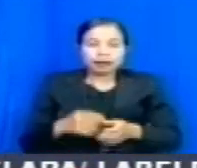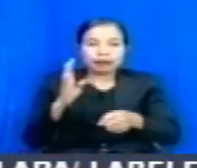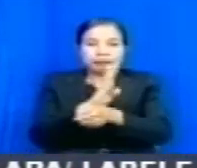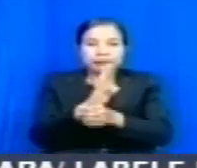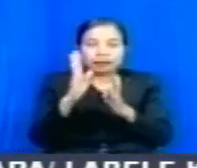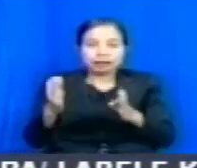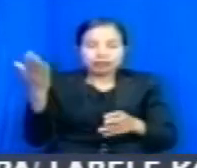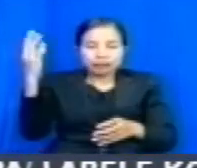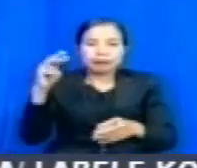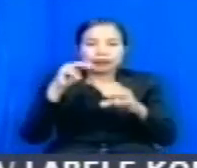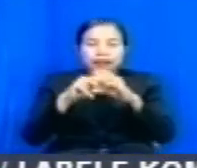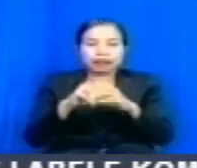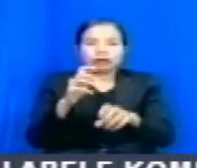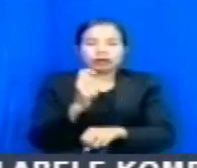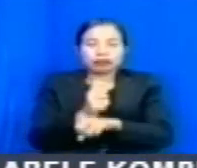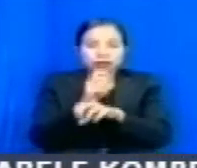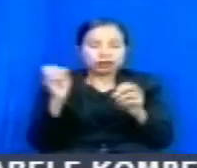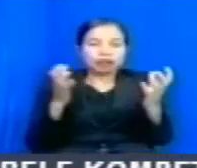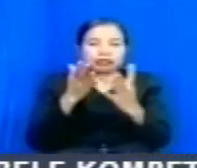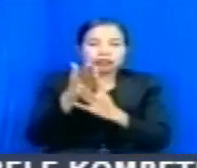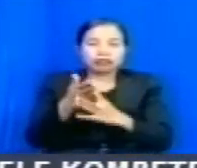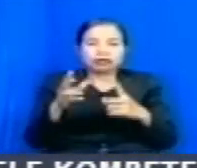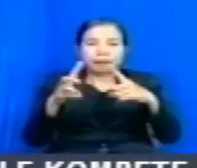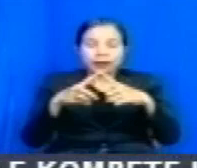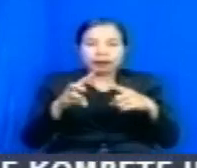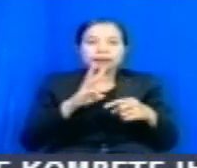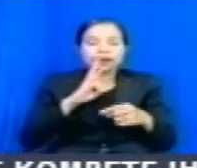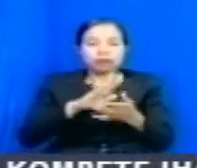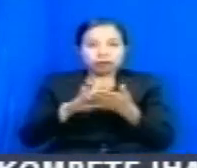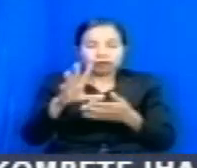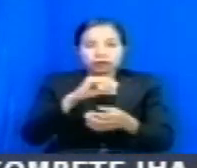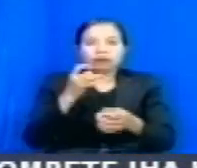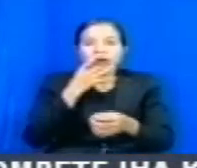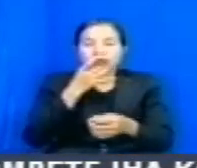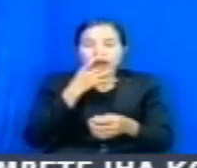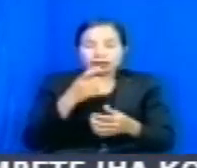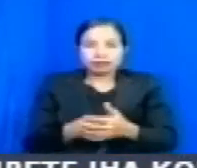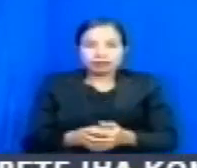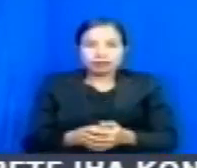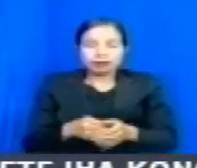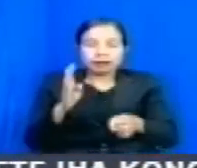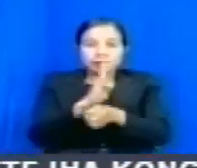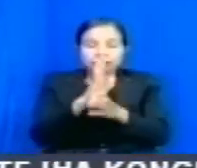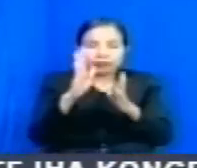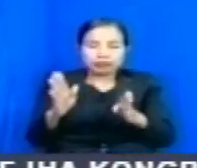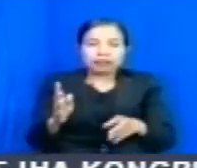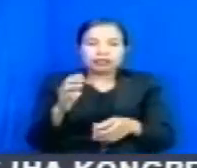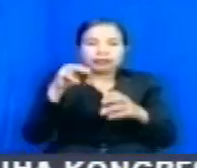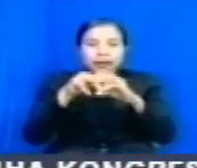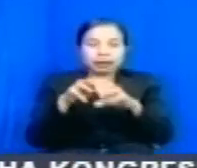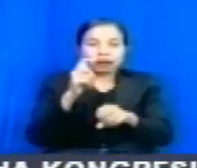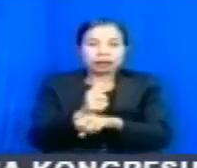Negociantes e mercado beloia teuru la acesso ba bemons no linha eletricidade. Negociantes mercado beloia teuru Domingos de